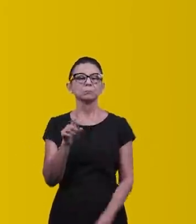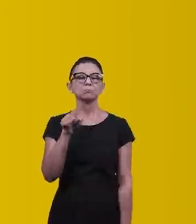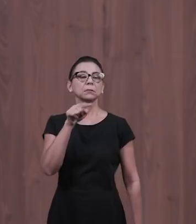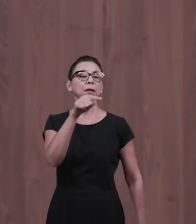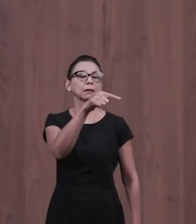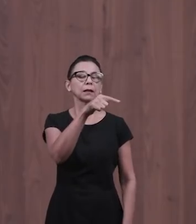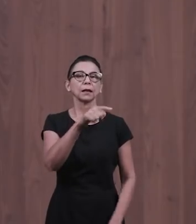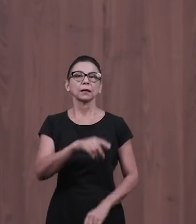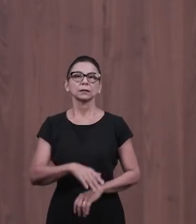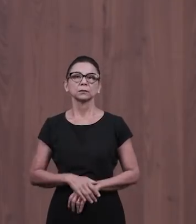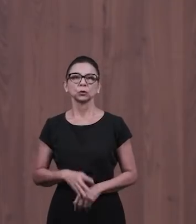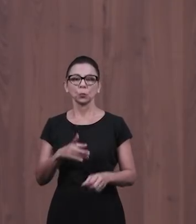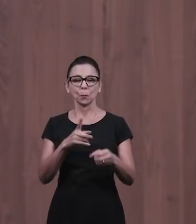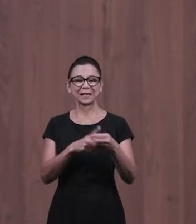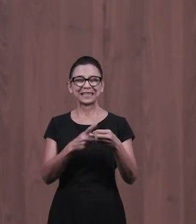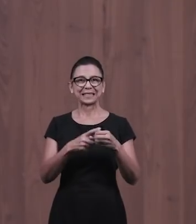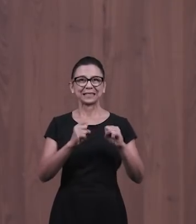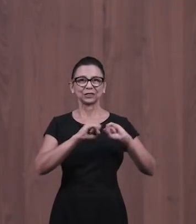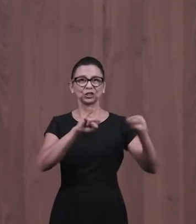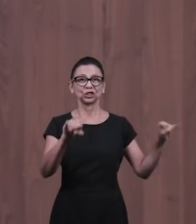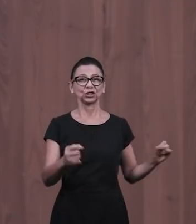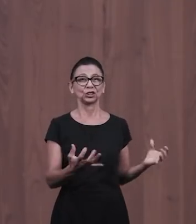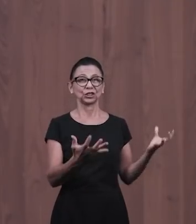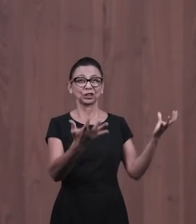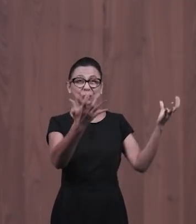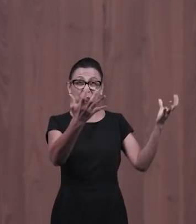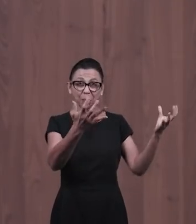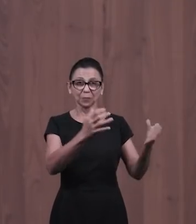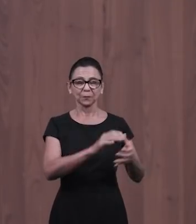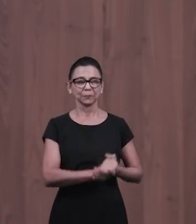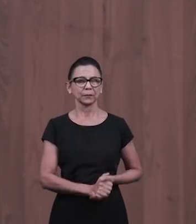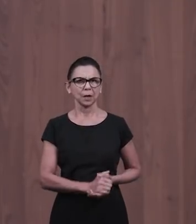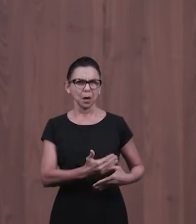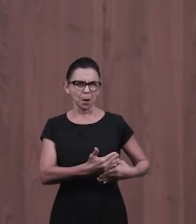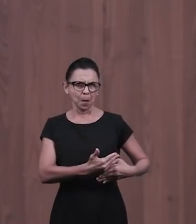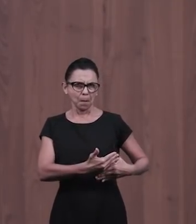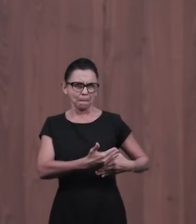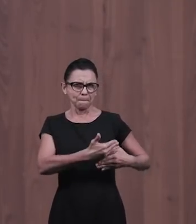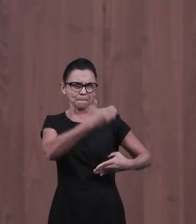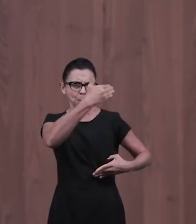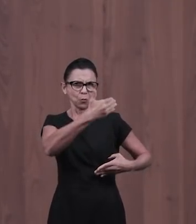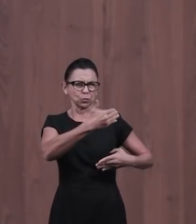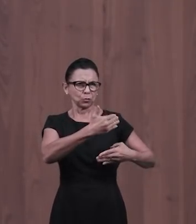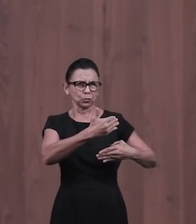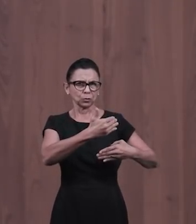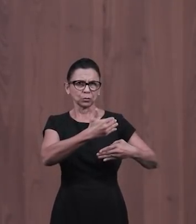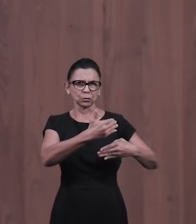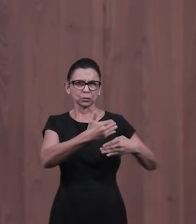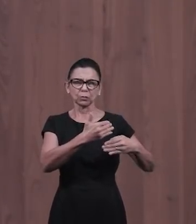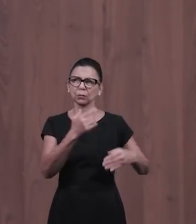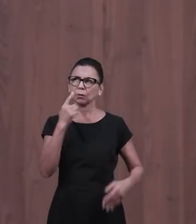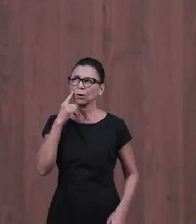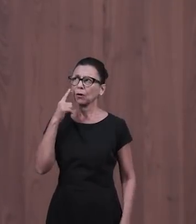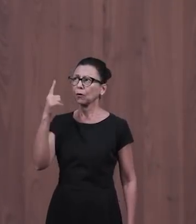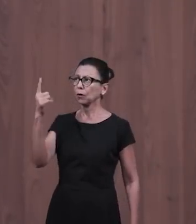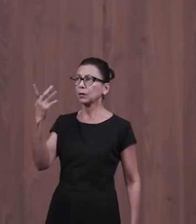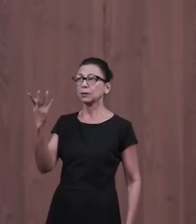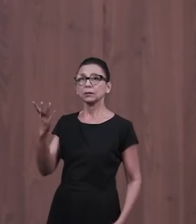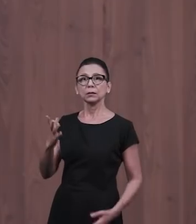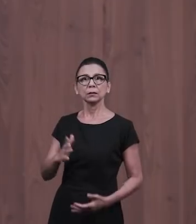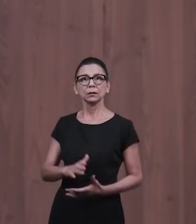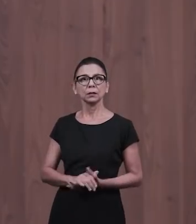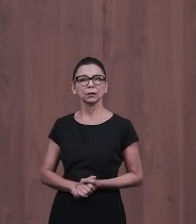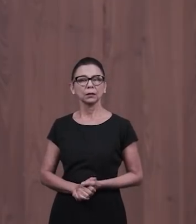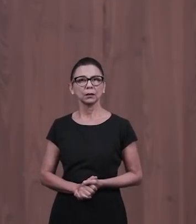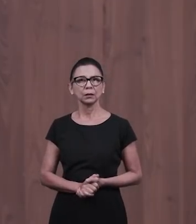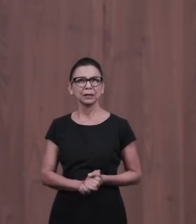uma cidade que tinha os muros muito altos, muito largos. Olha só, poderia até construir